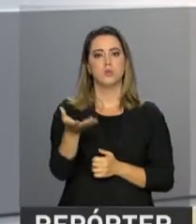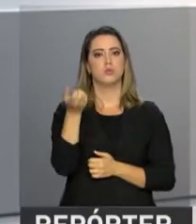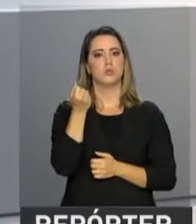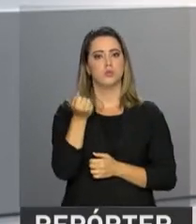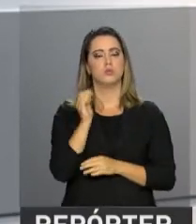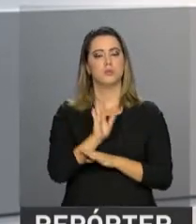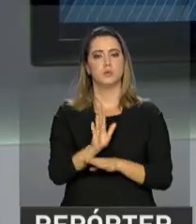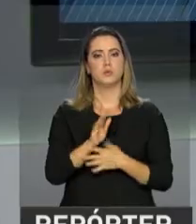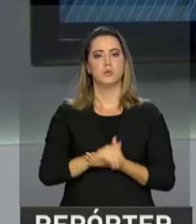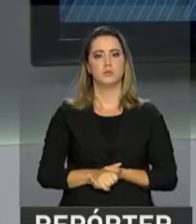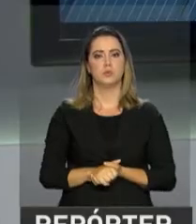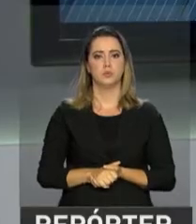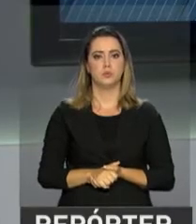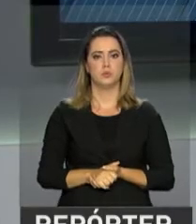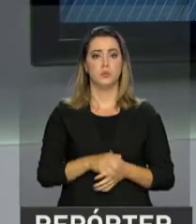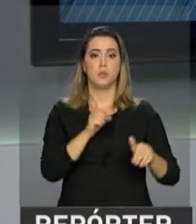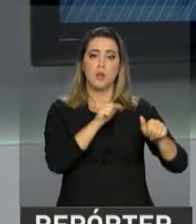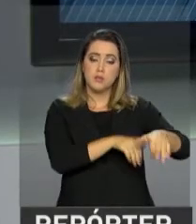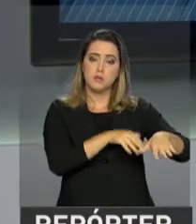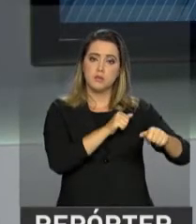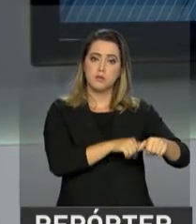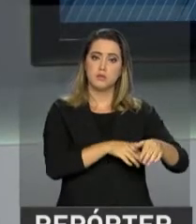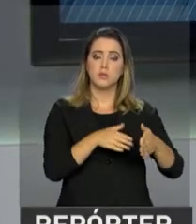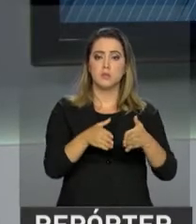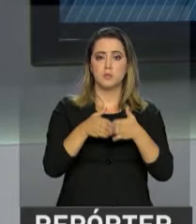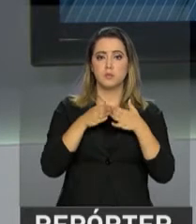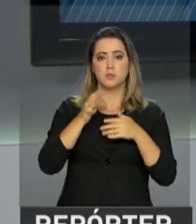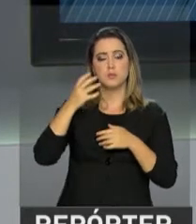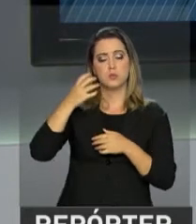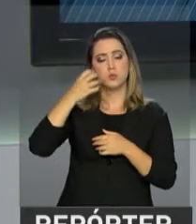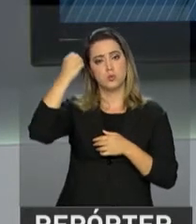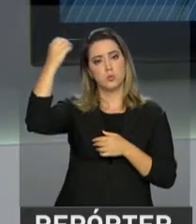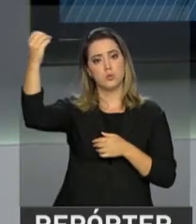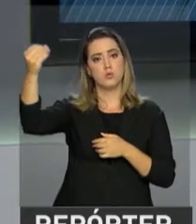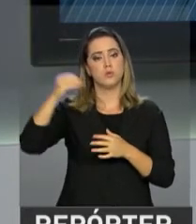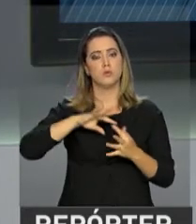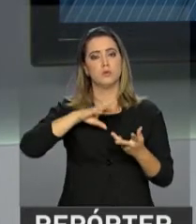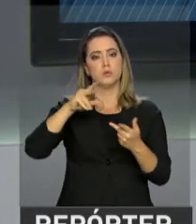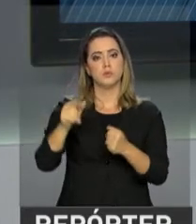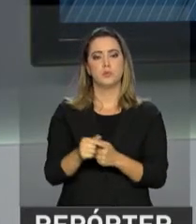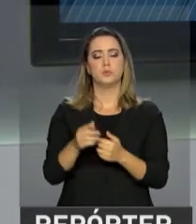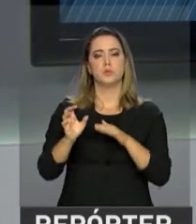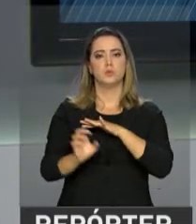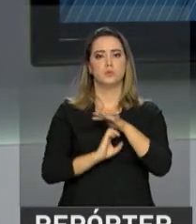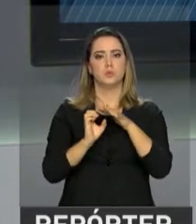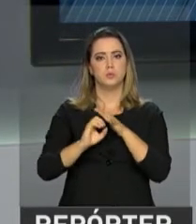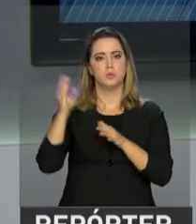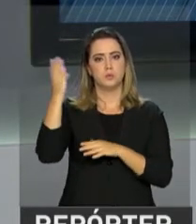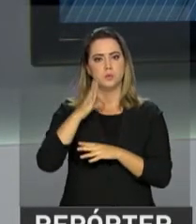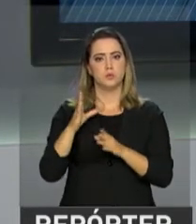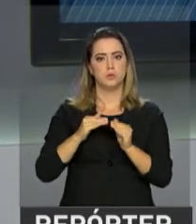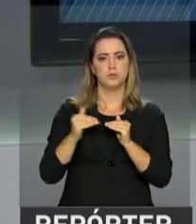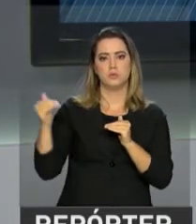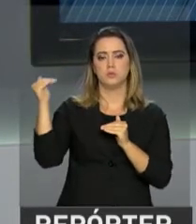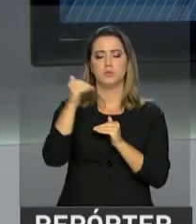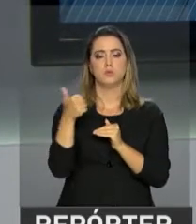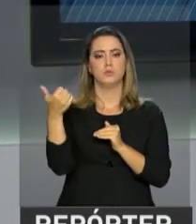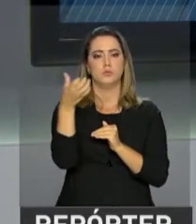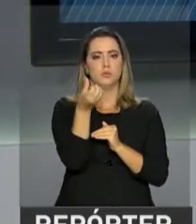o benefício. Em setembro, a demanda por voos internacionais de empresas brasileiras teve um aumento de